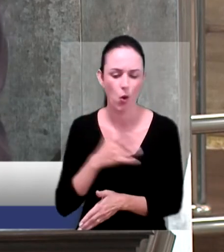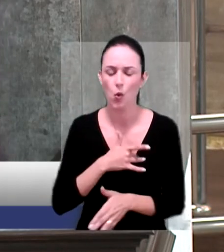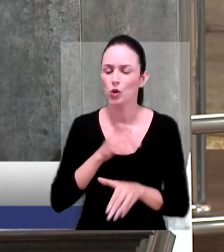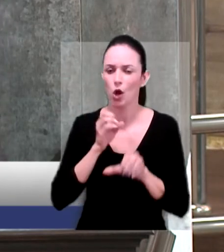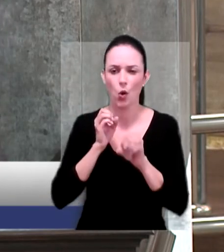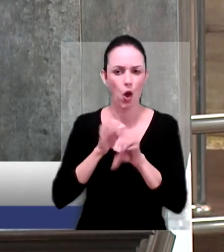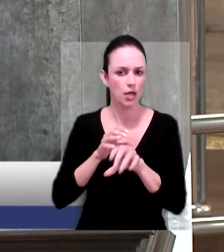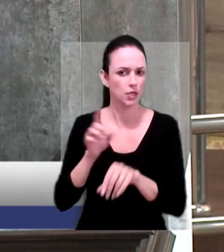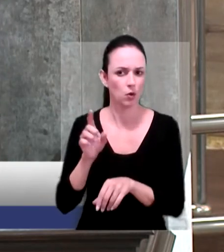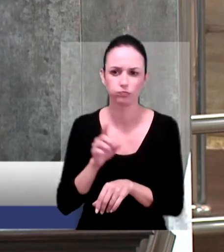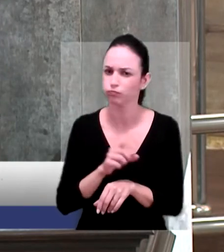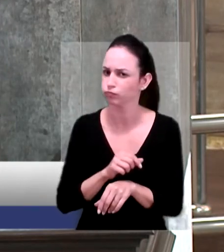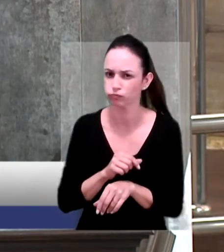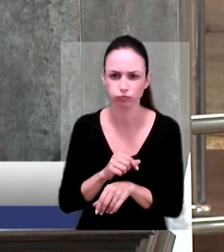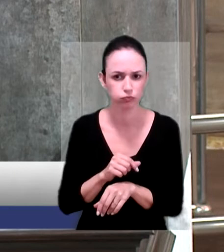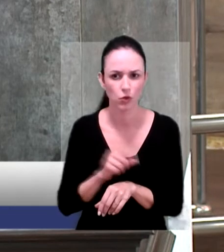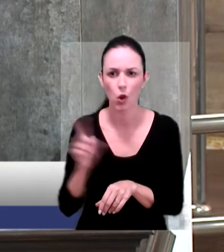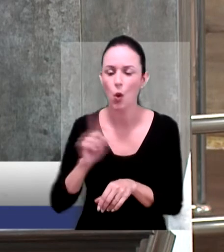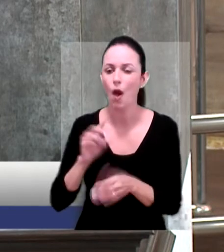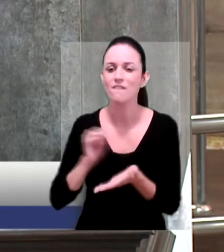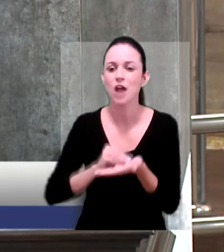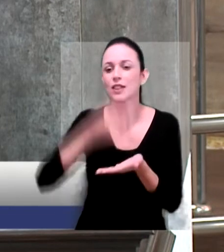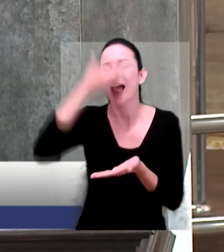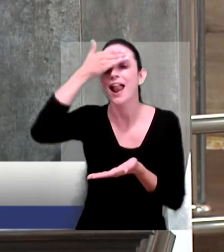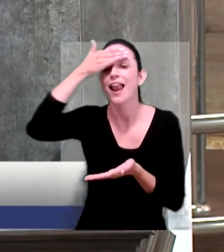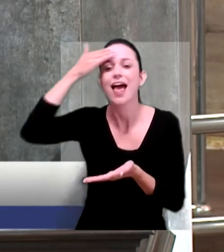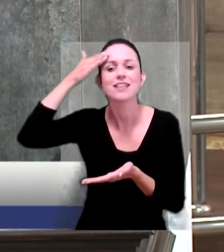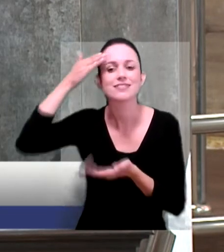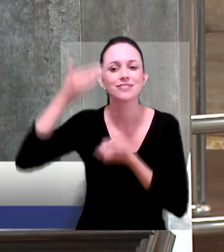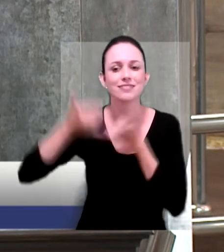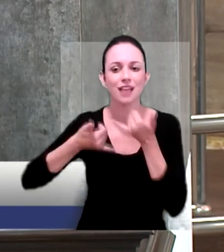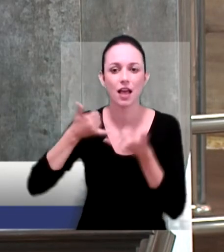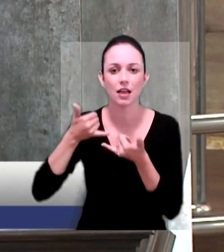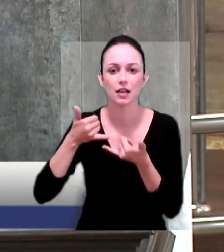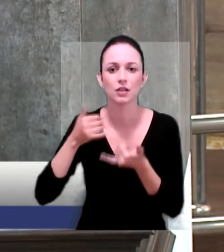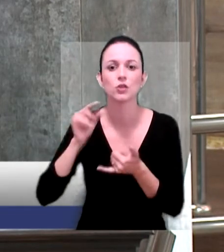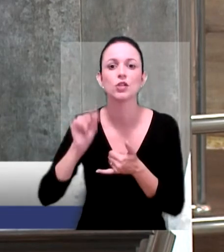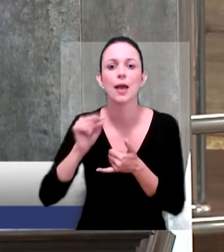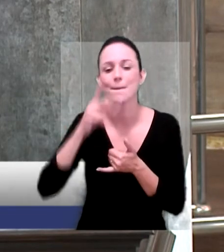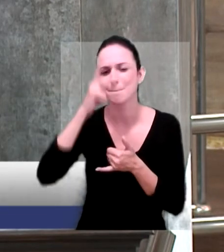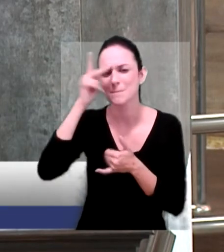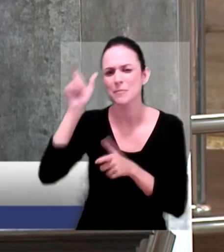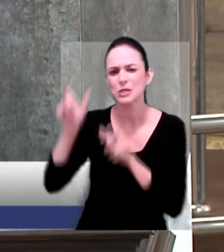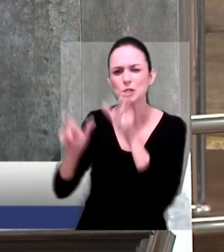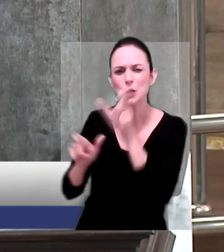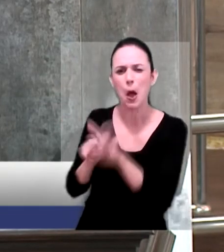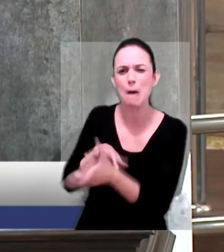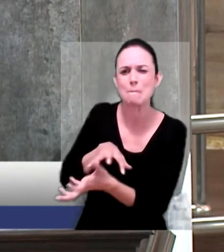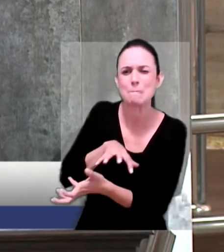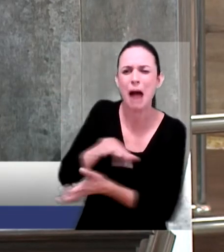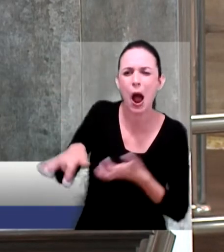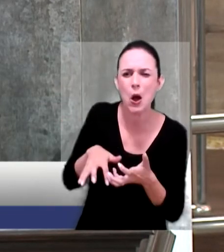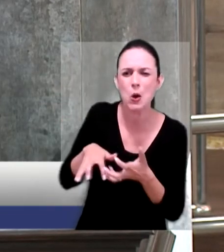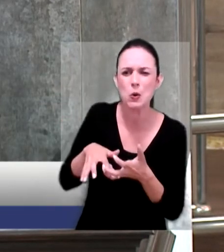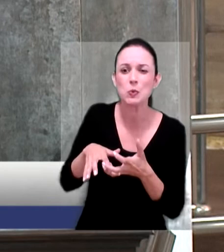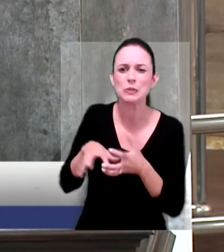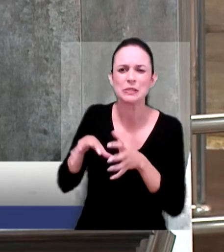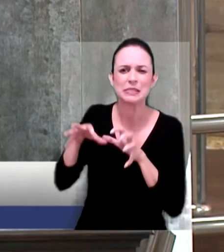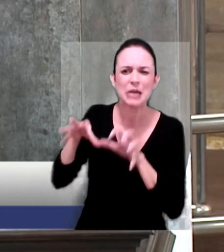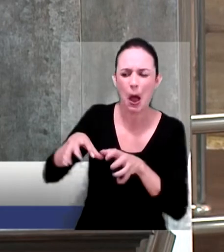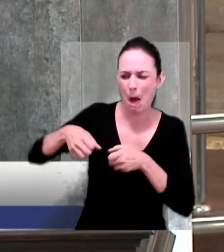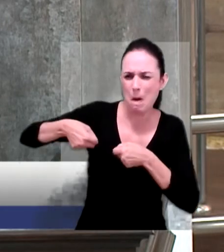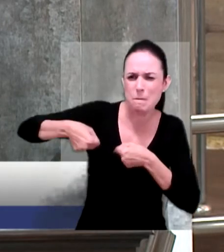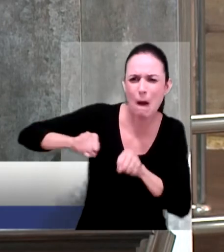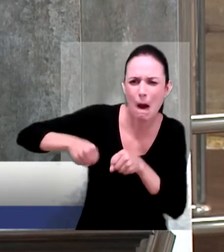é a falta de lazer, e sim alguns arruaceiros que estão levando terror com suas motos nas ruas do